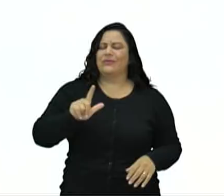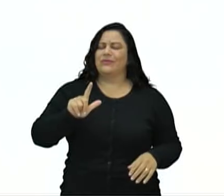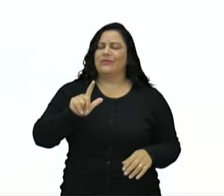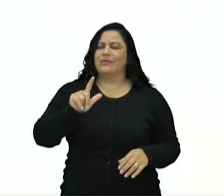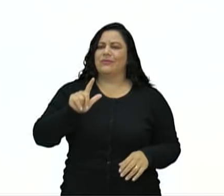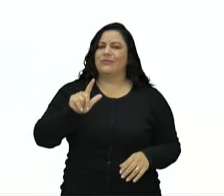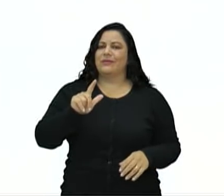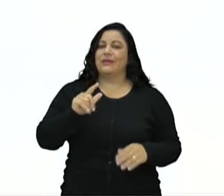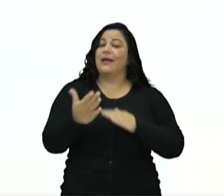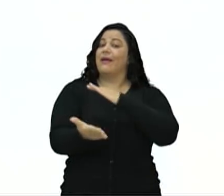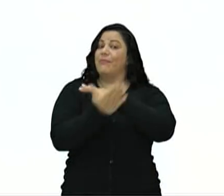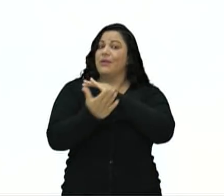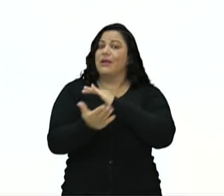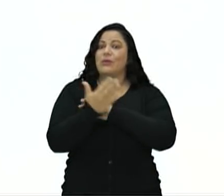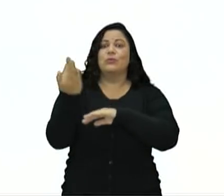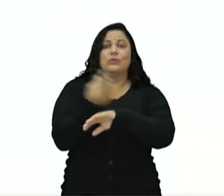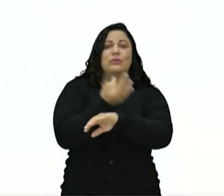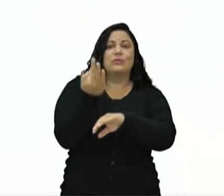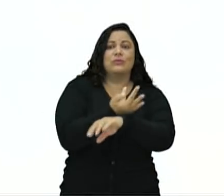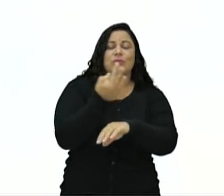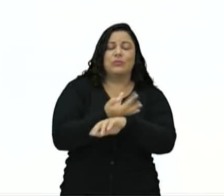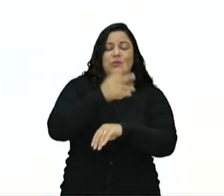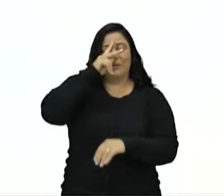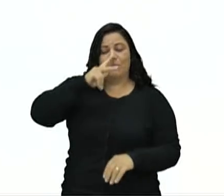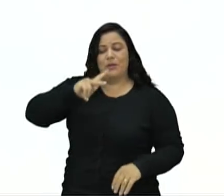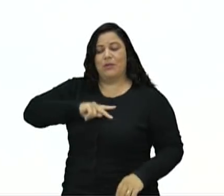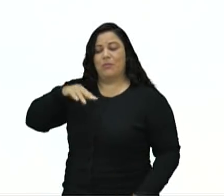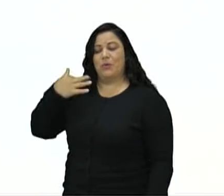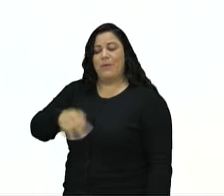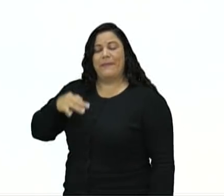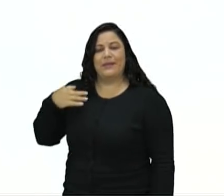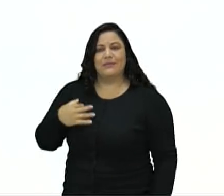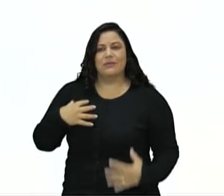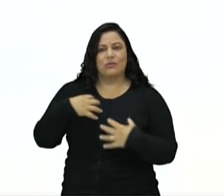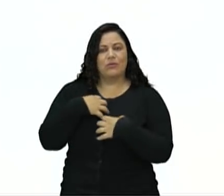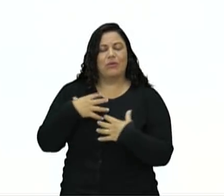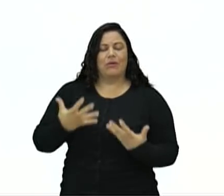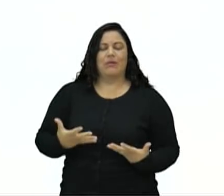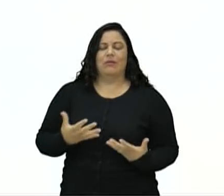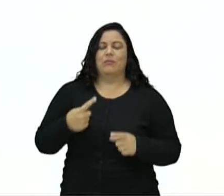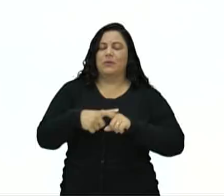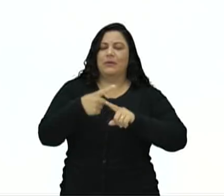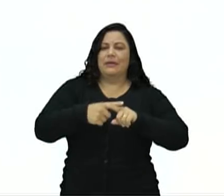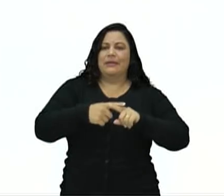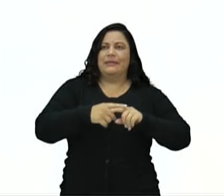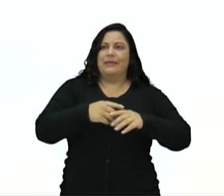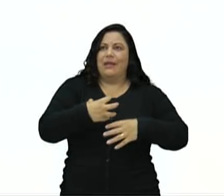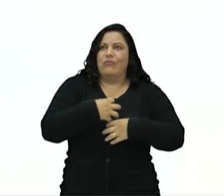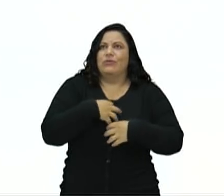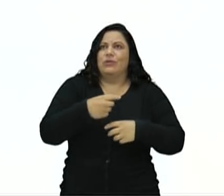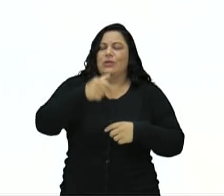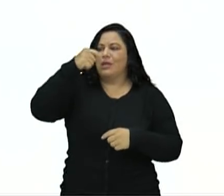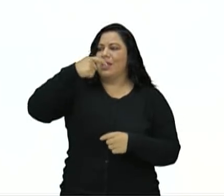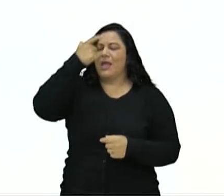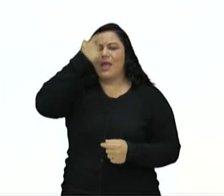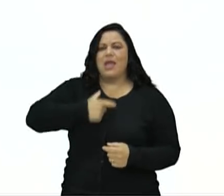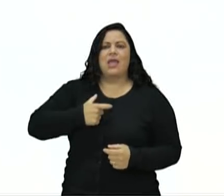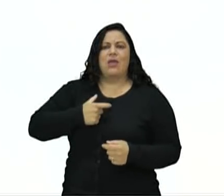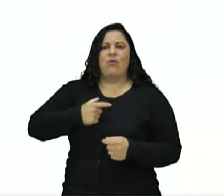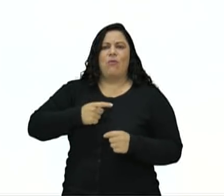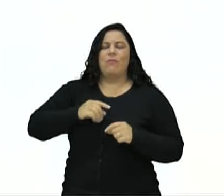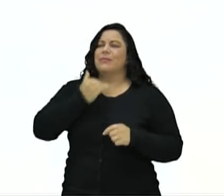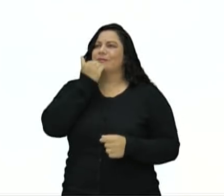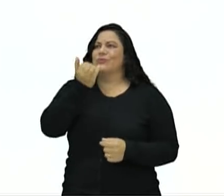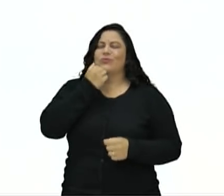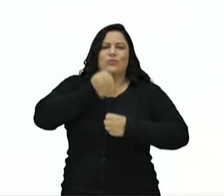dor. Ela traduz o que sou, mas não sei expressar. É um acolhimento. Um exemplo